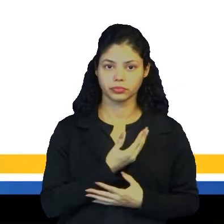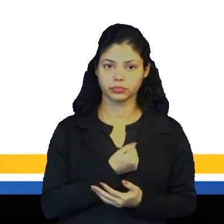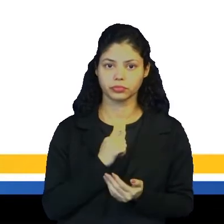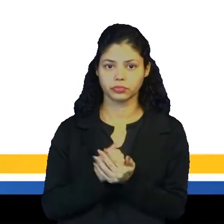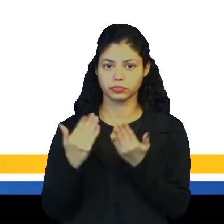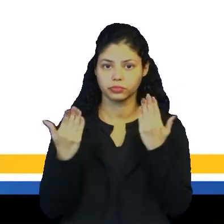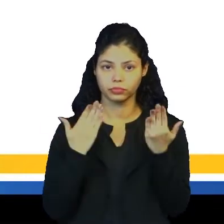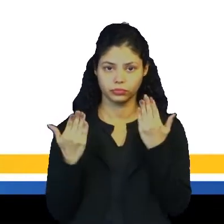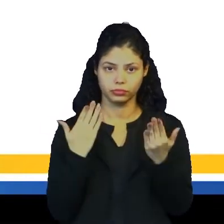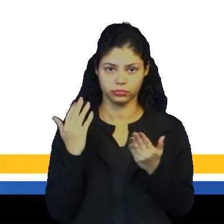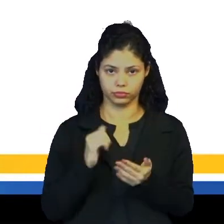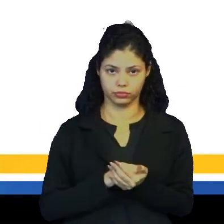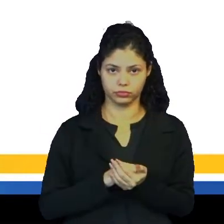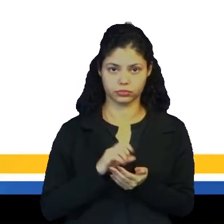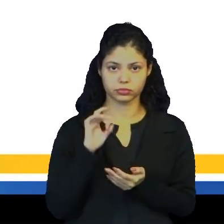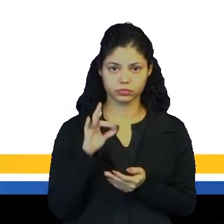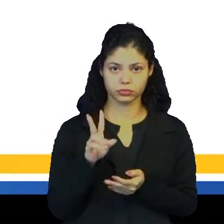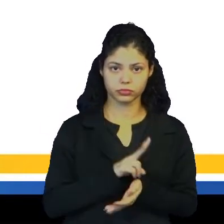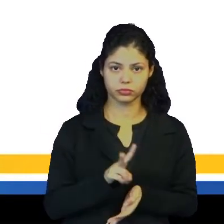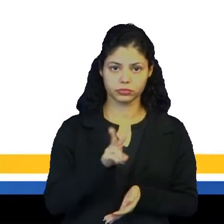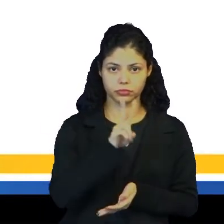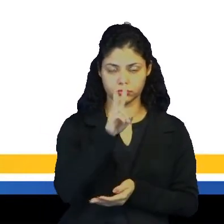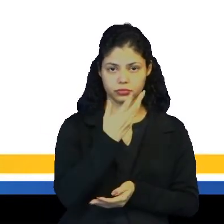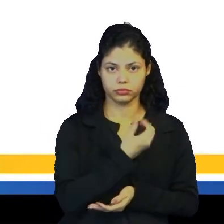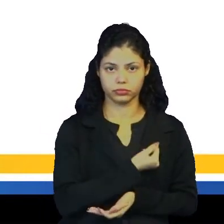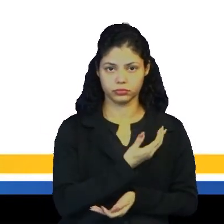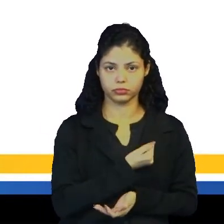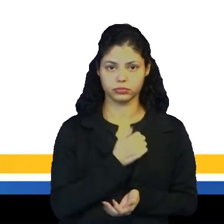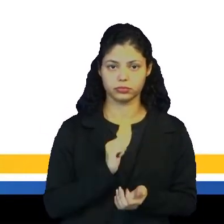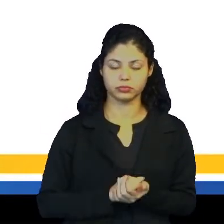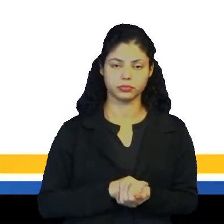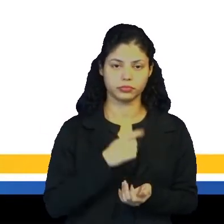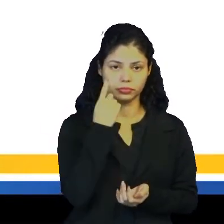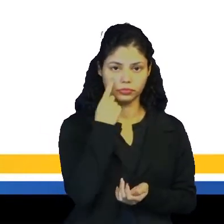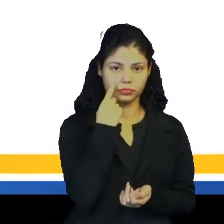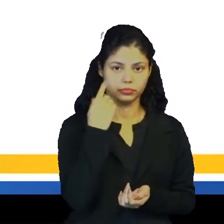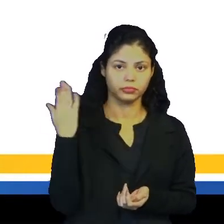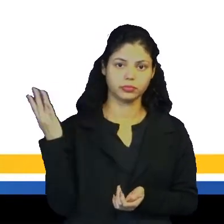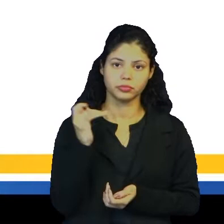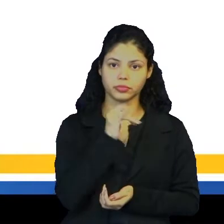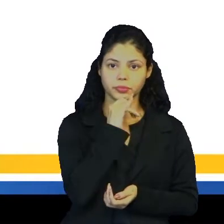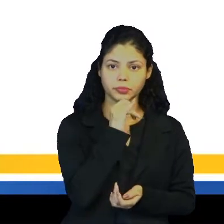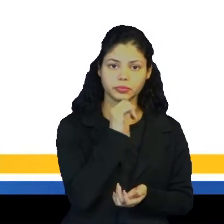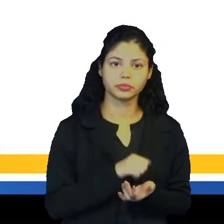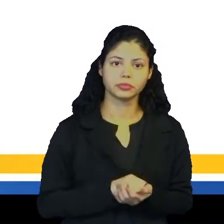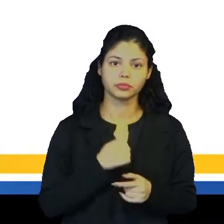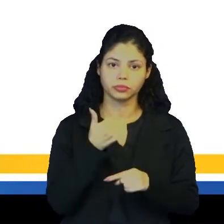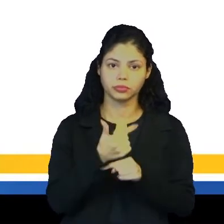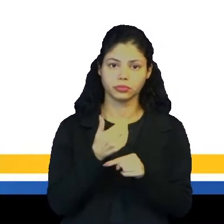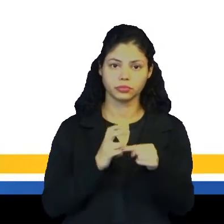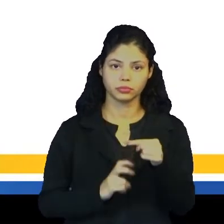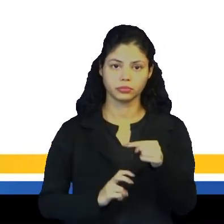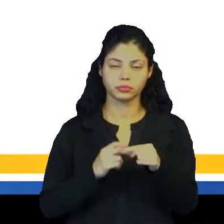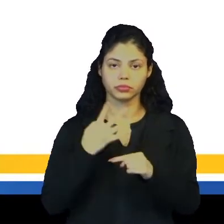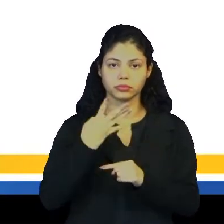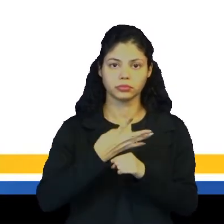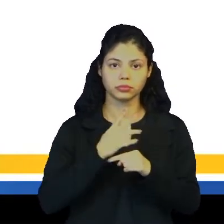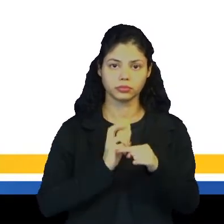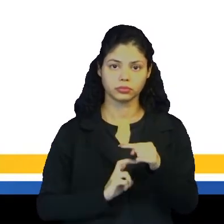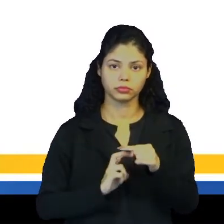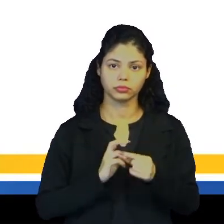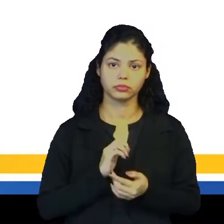basta compararmos somente o valor dos numeradores. Vamos observar esse exemplo aí. 2/5